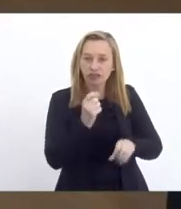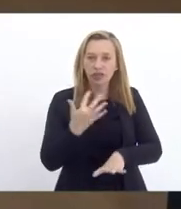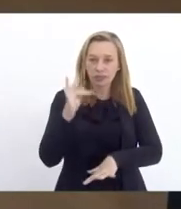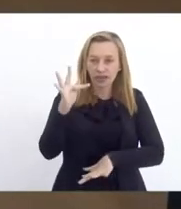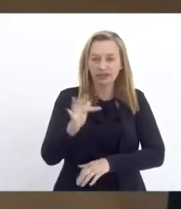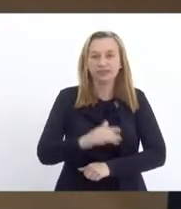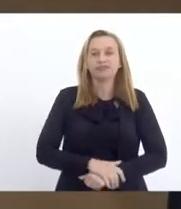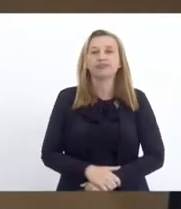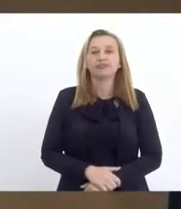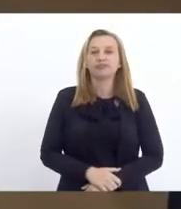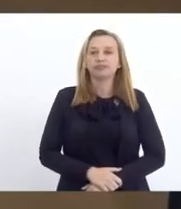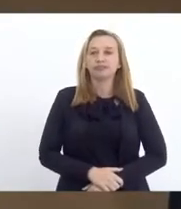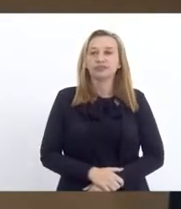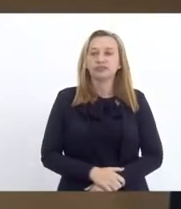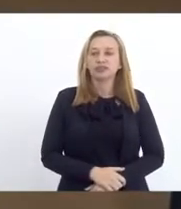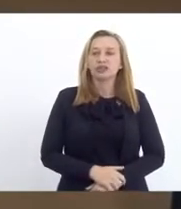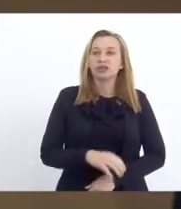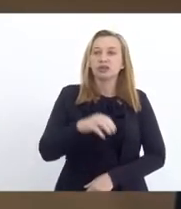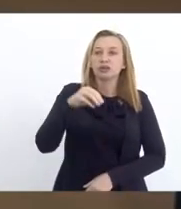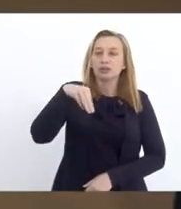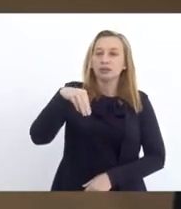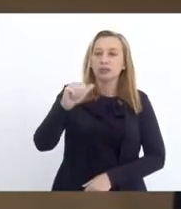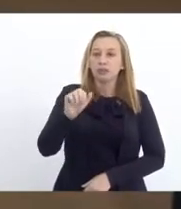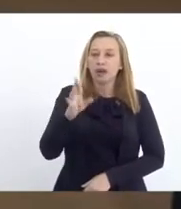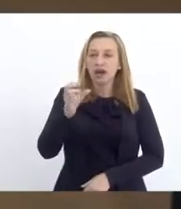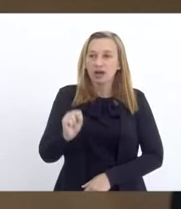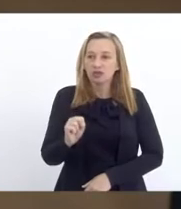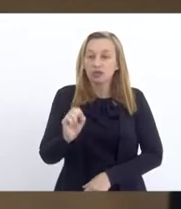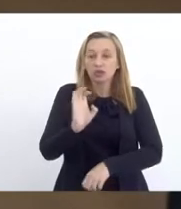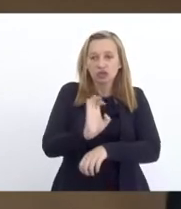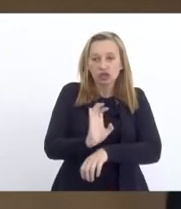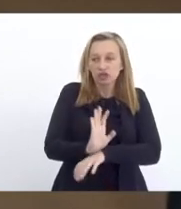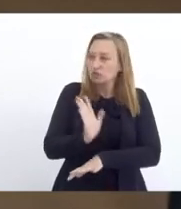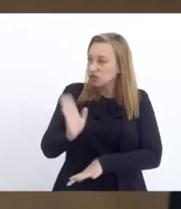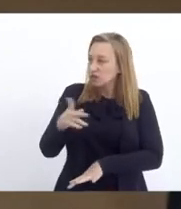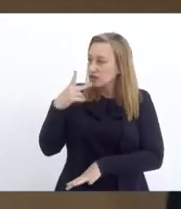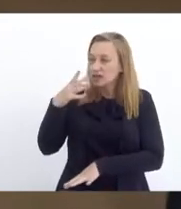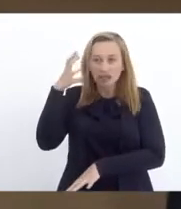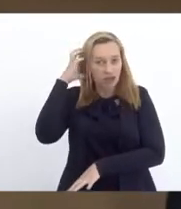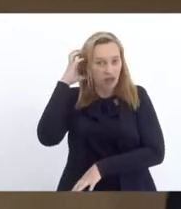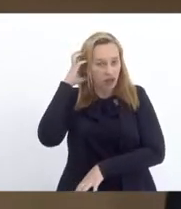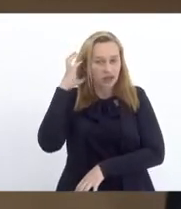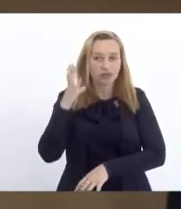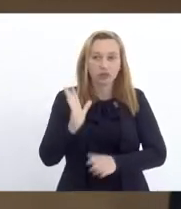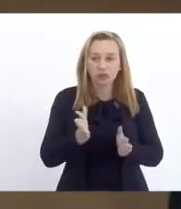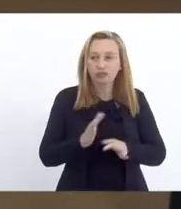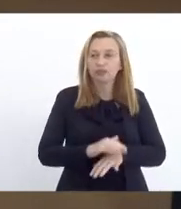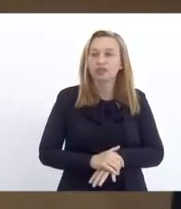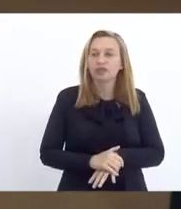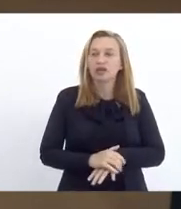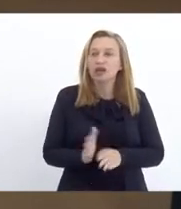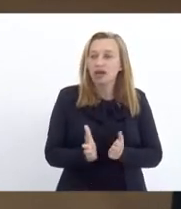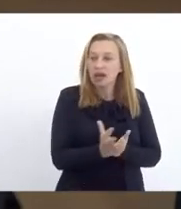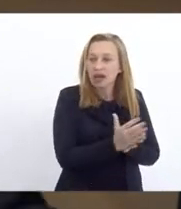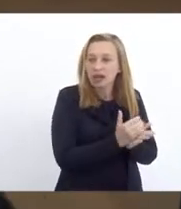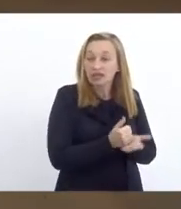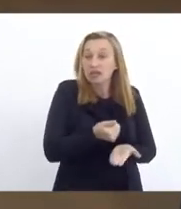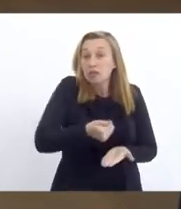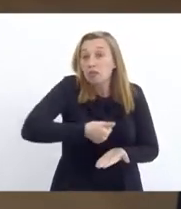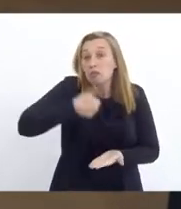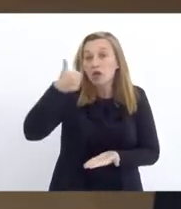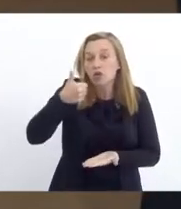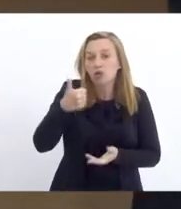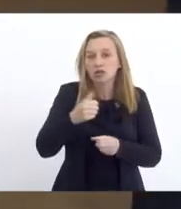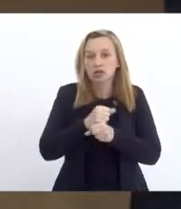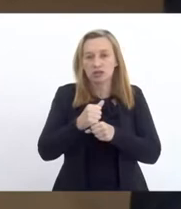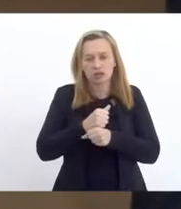brevemente. Dizer ao Marco que o Estado, como eu disse hoje na rádio, a arrecadação melhorou muito esse ano.